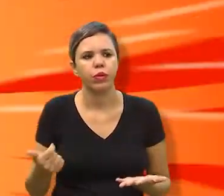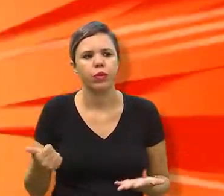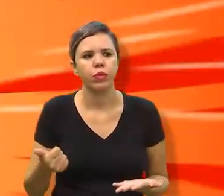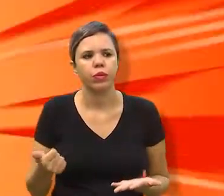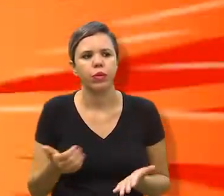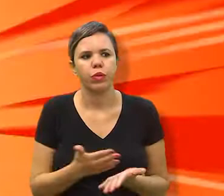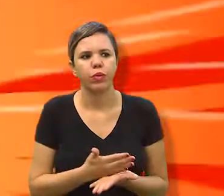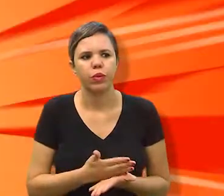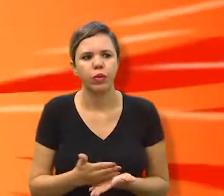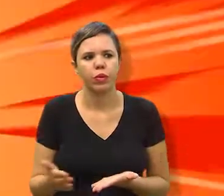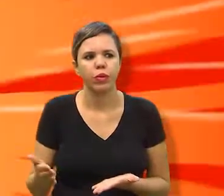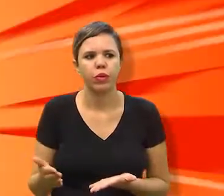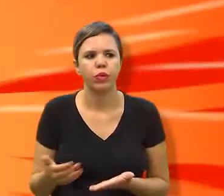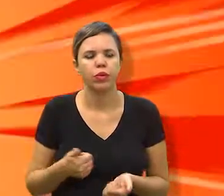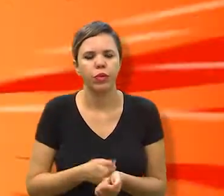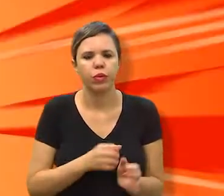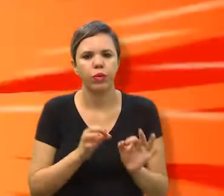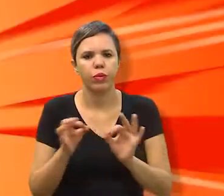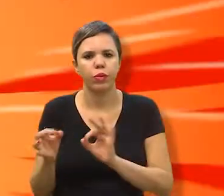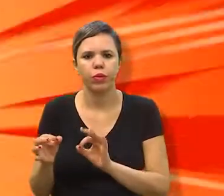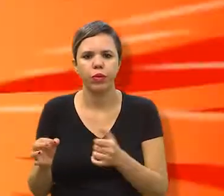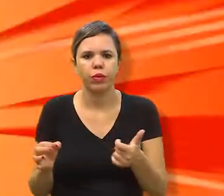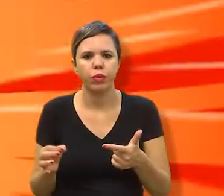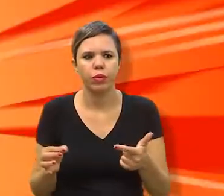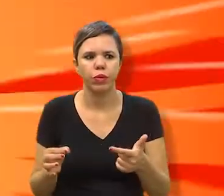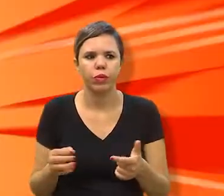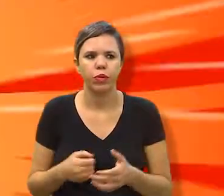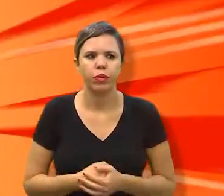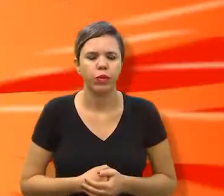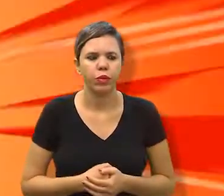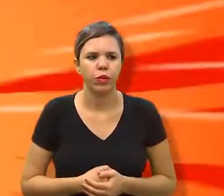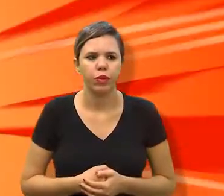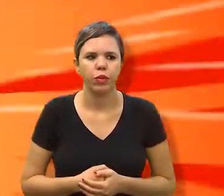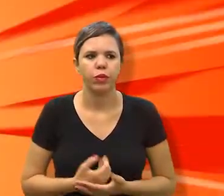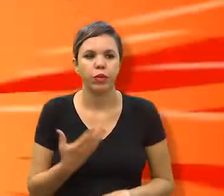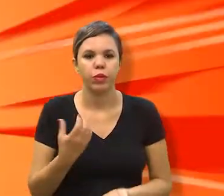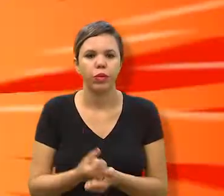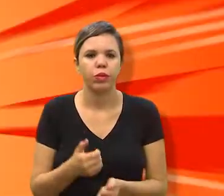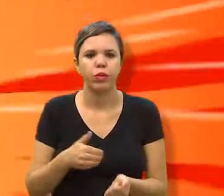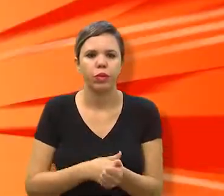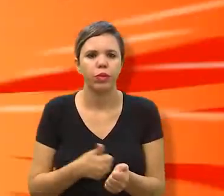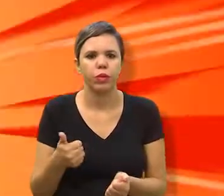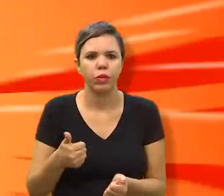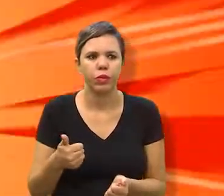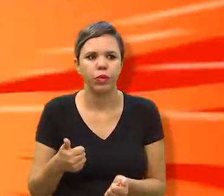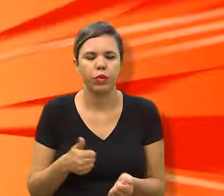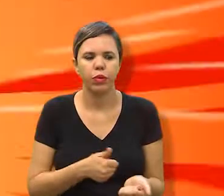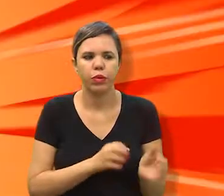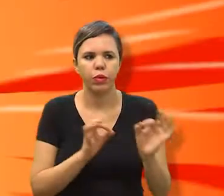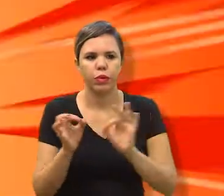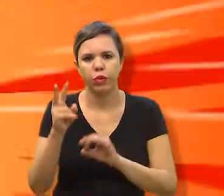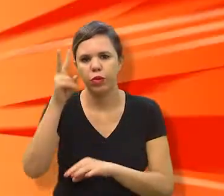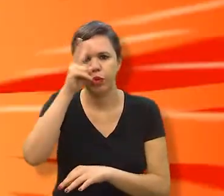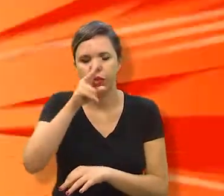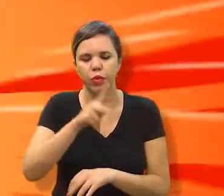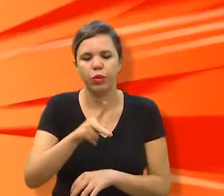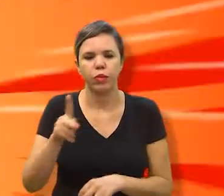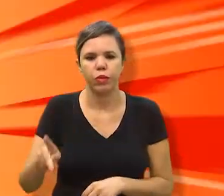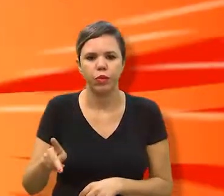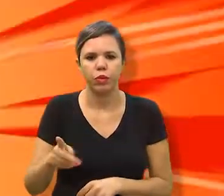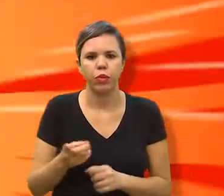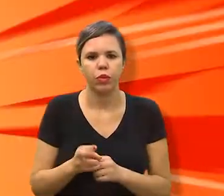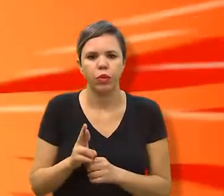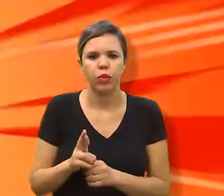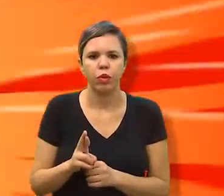1, a gente acompanha, né, 1 e 2, a Lúcia. No Arquivo Secreto 1, a gente acompanha a história do professor